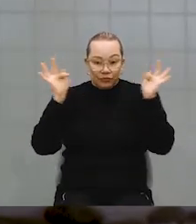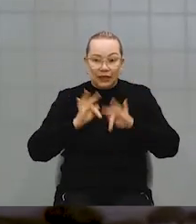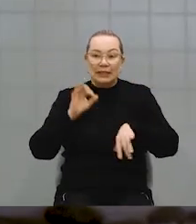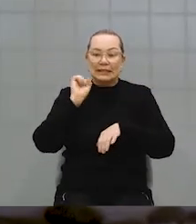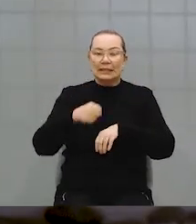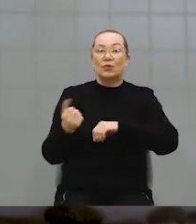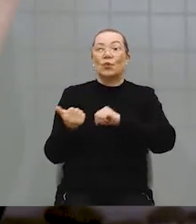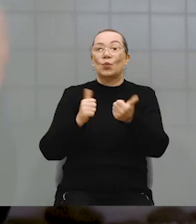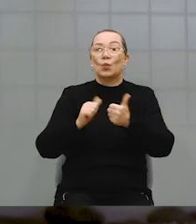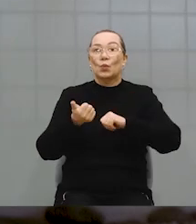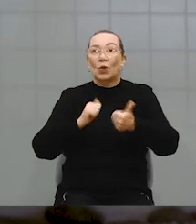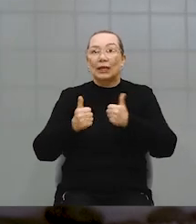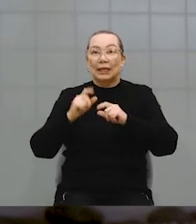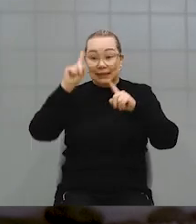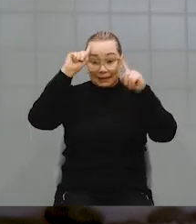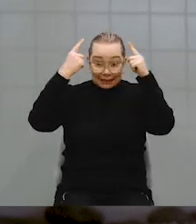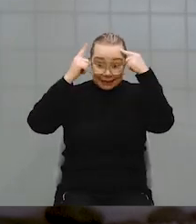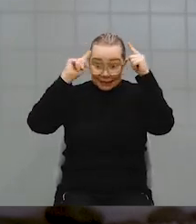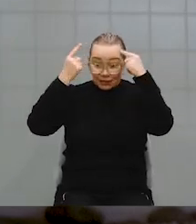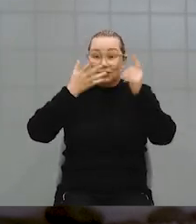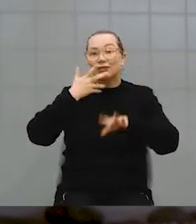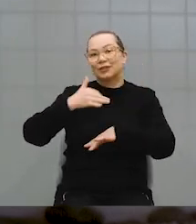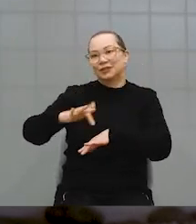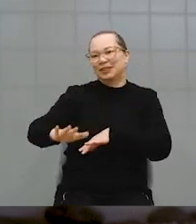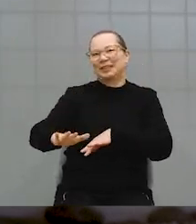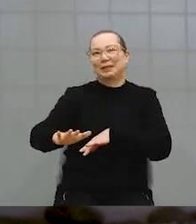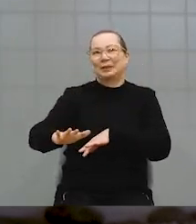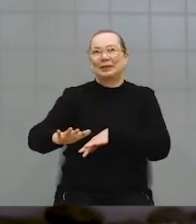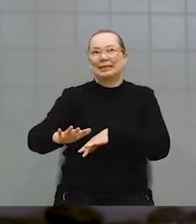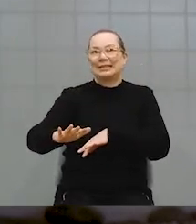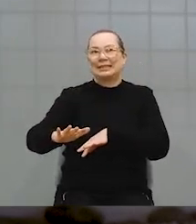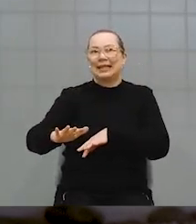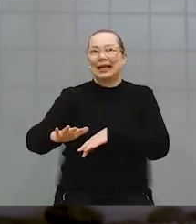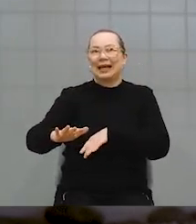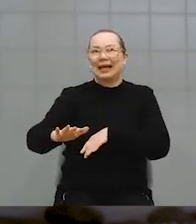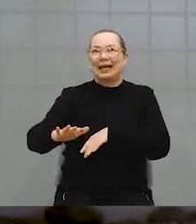a qualidade da criatividade das crianças de